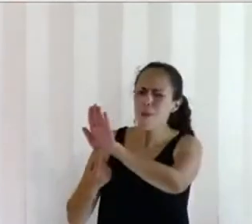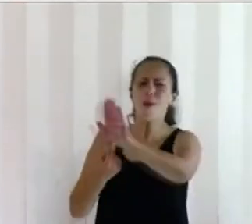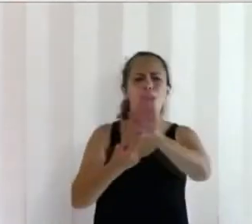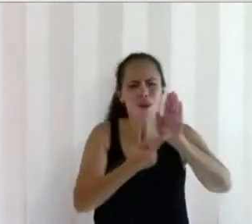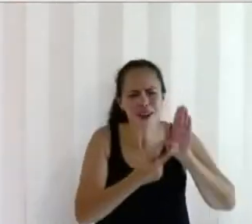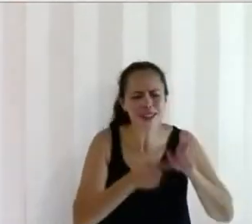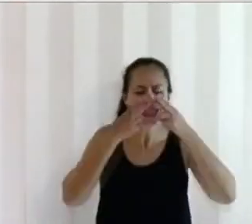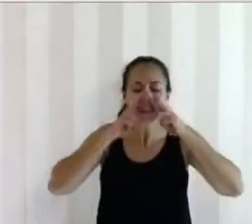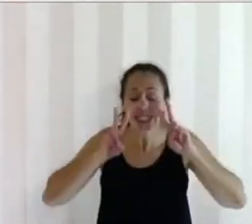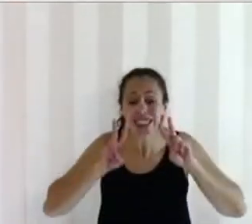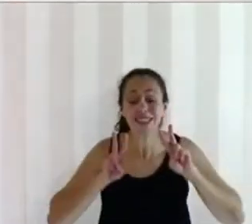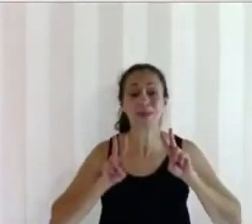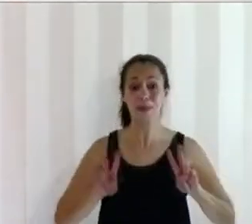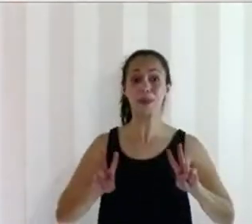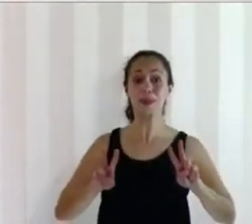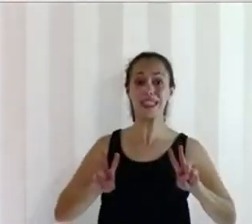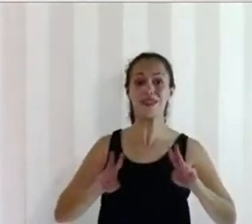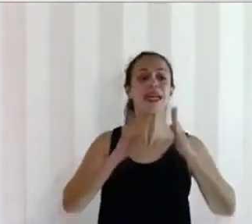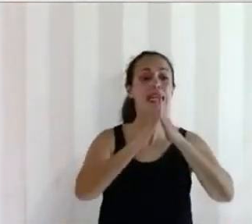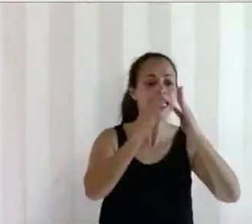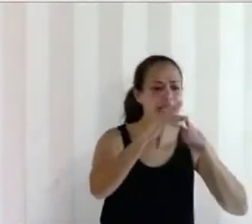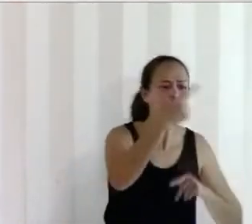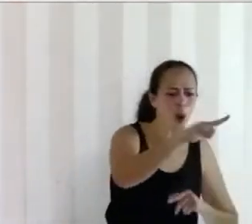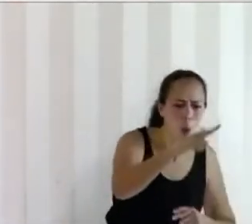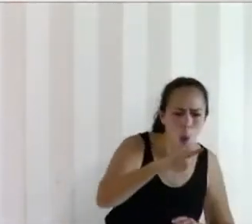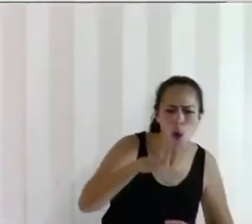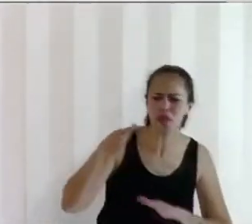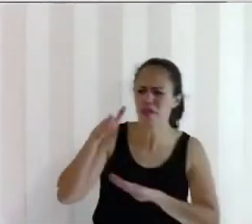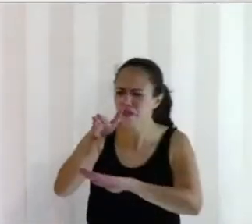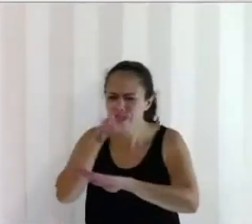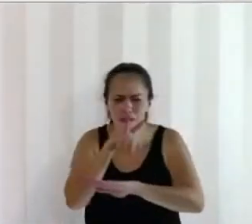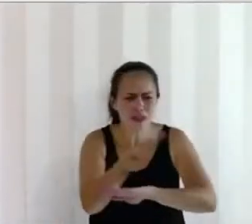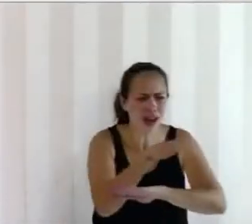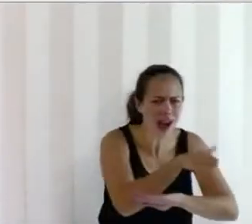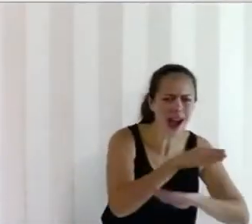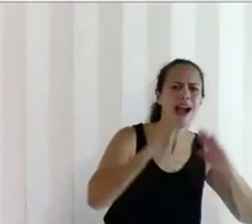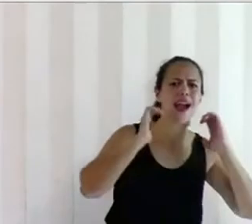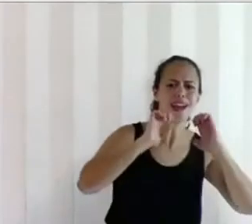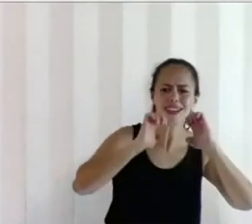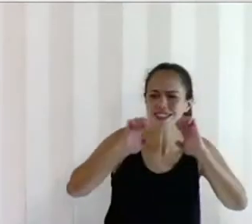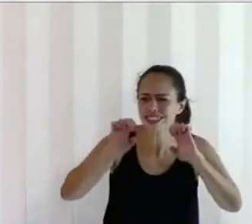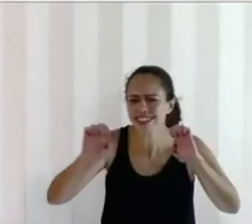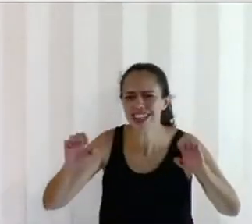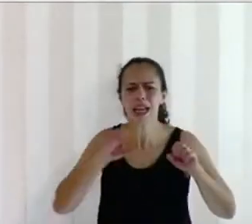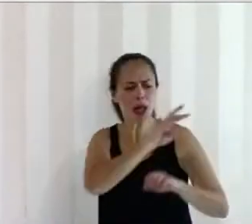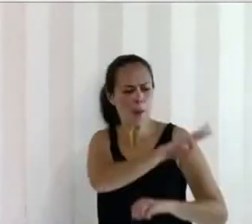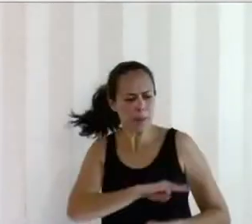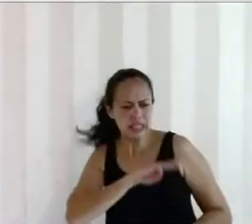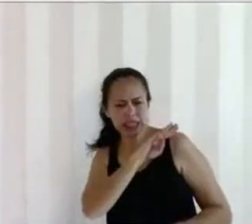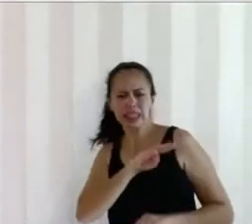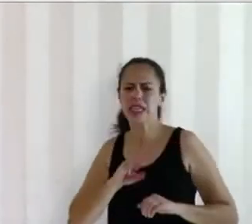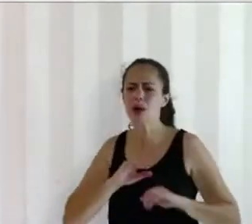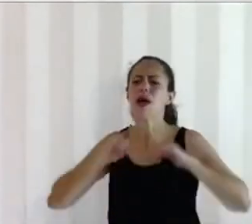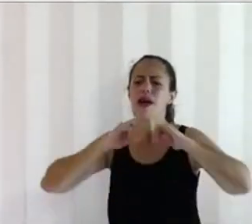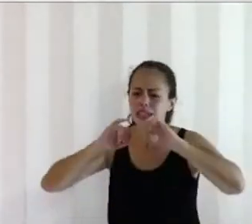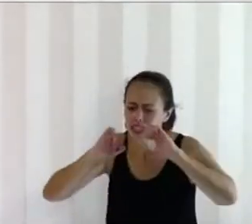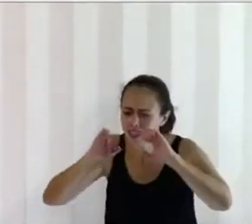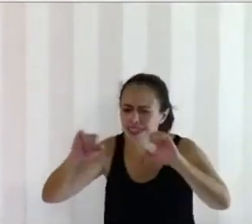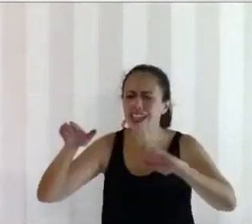em missões, foi para que nós nos alegrássemos com os novos membros das nossas igrejas, foi para que